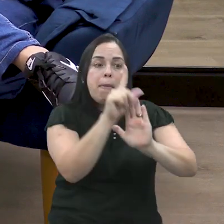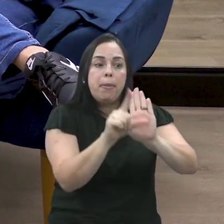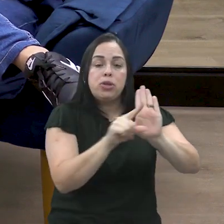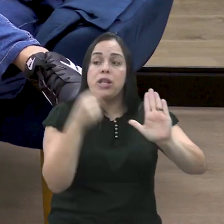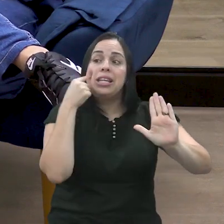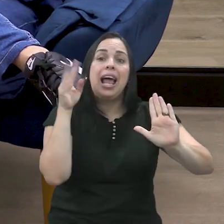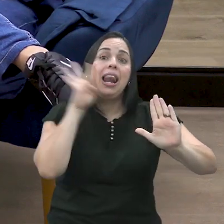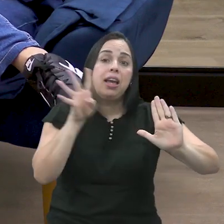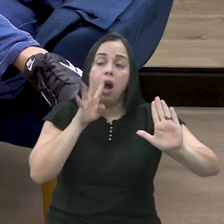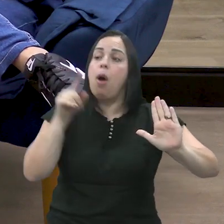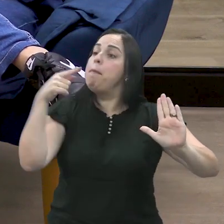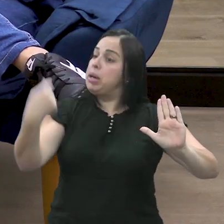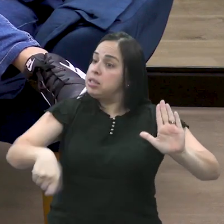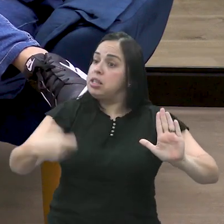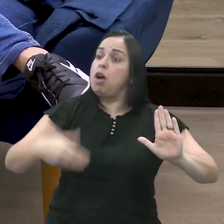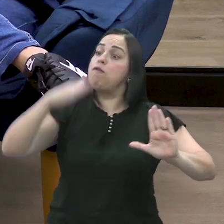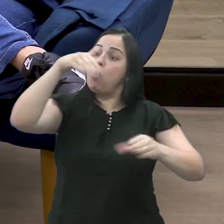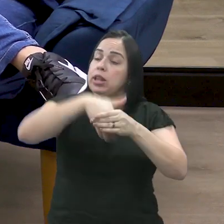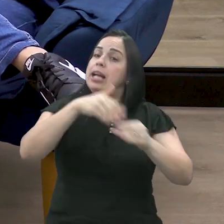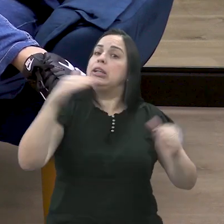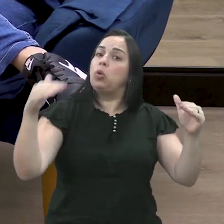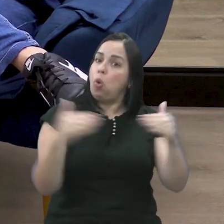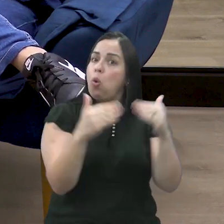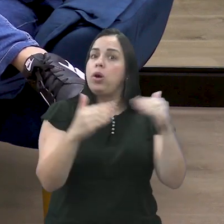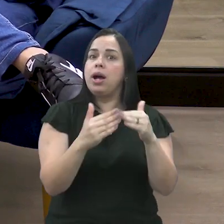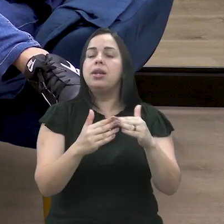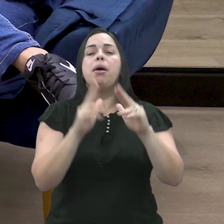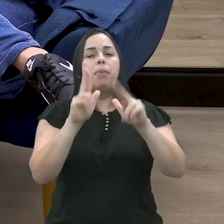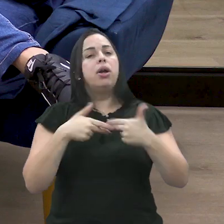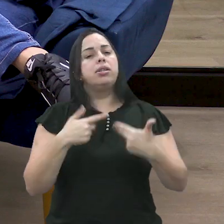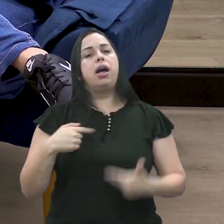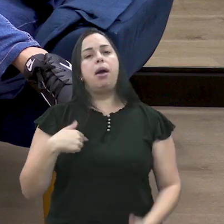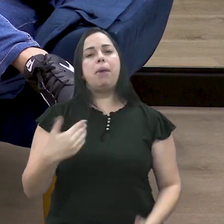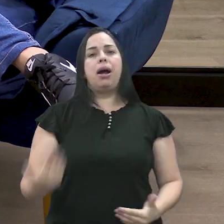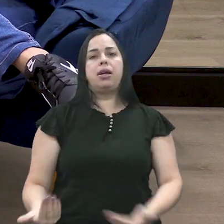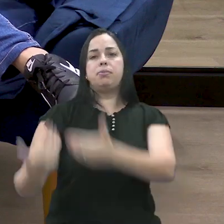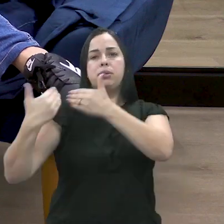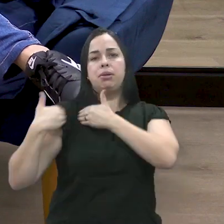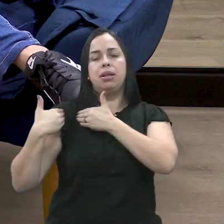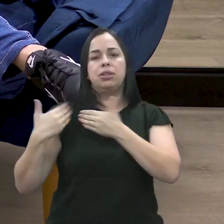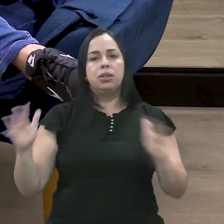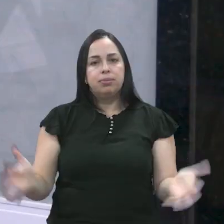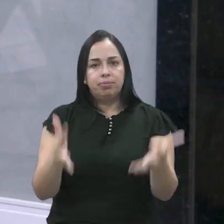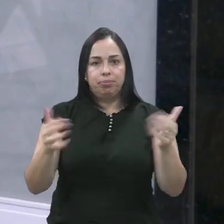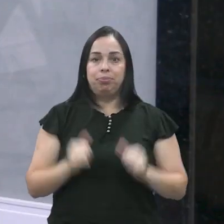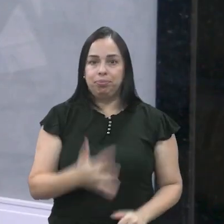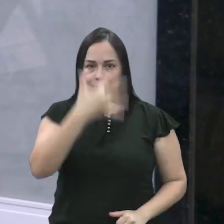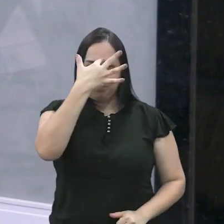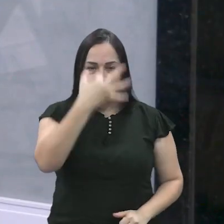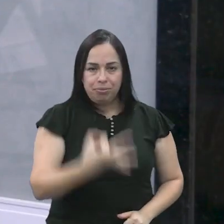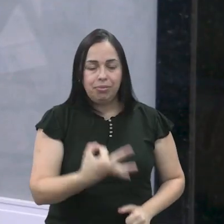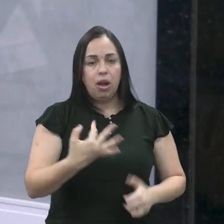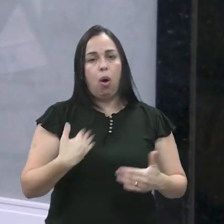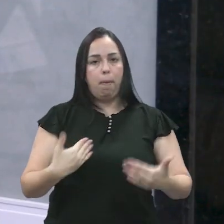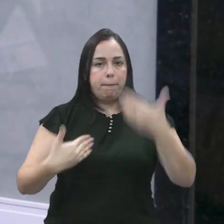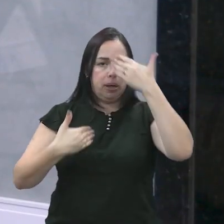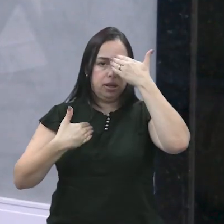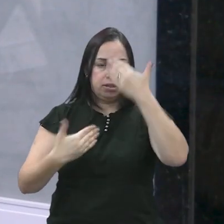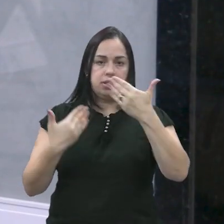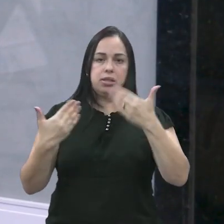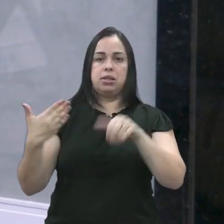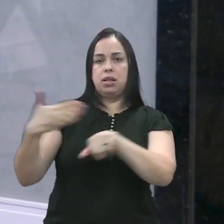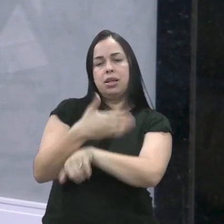para que eles possam aprovar. Tudo isso é a participação cidadã que a gente tem a responsabilidade de estimular. Tá certo, vereador. Gostaria